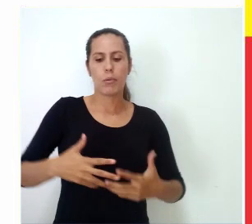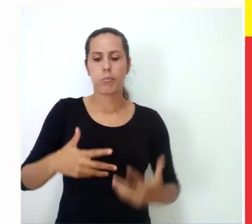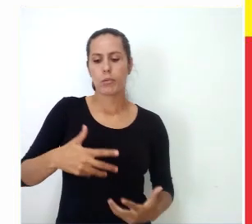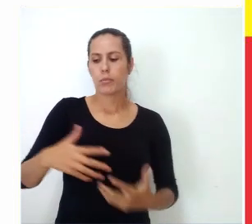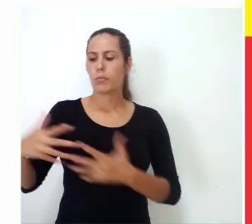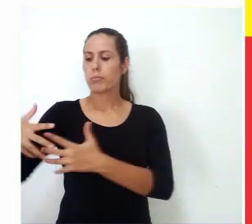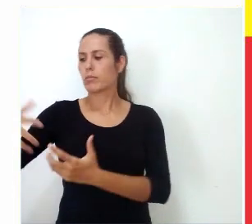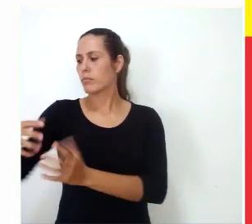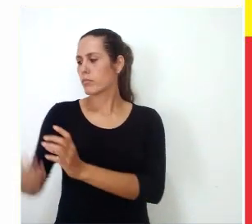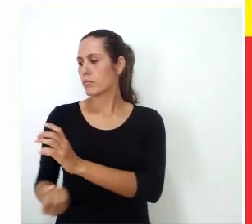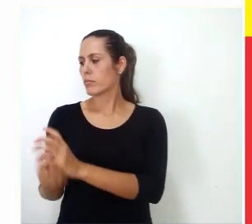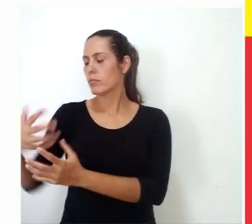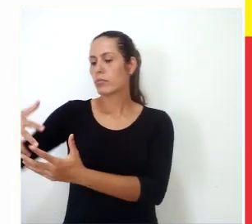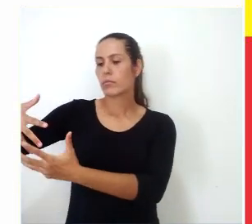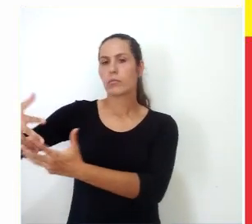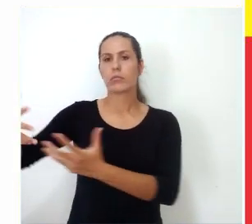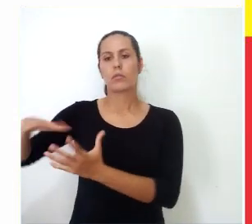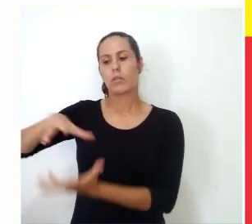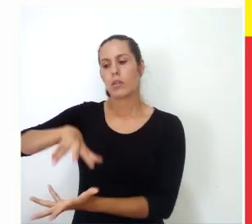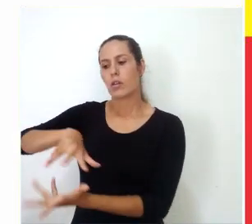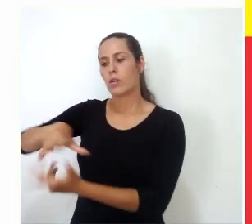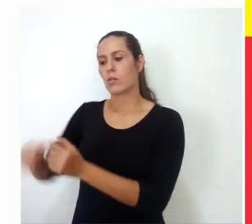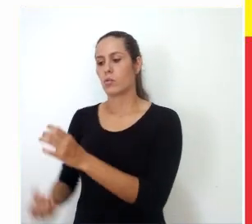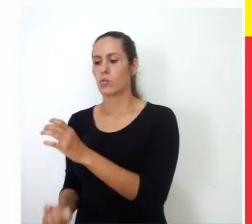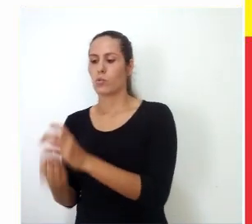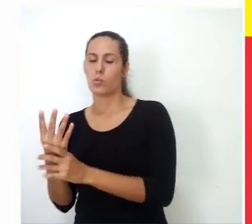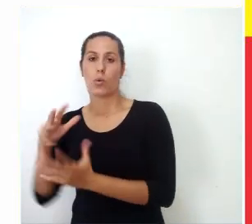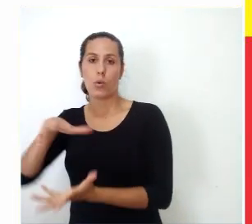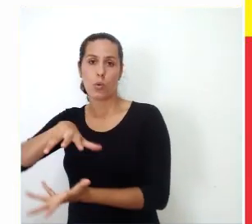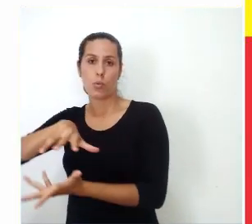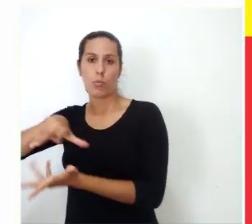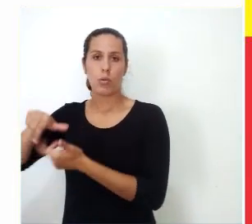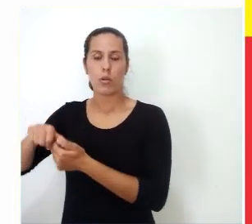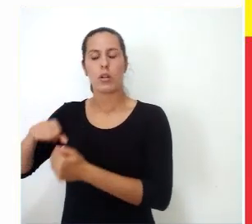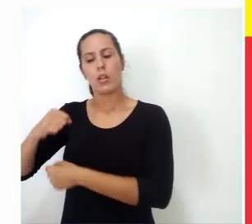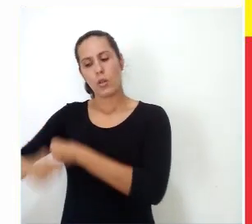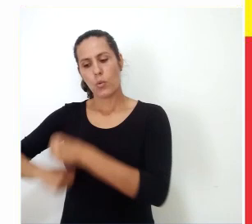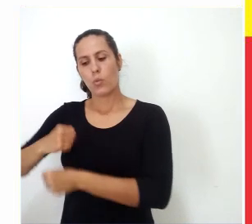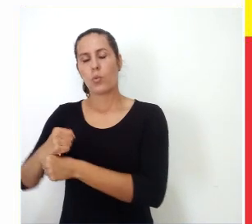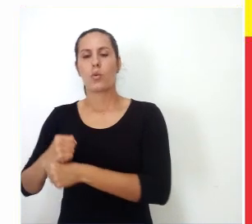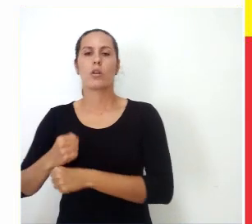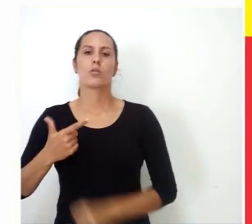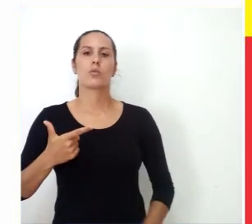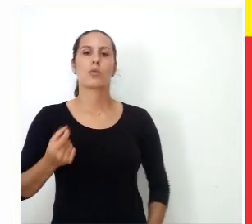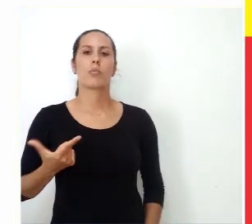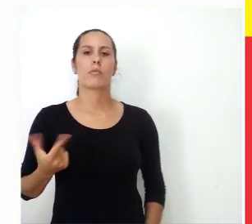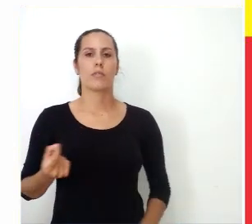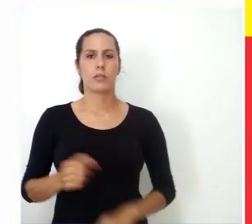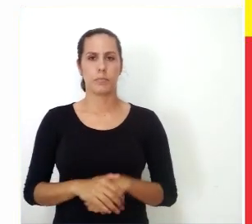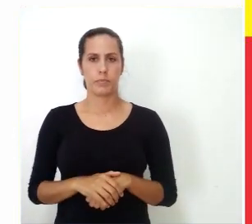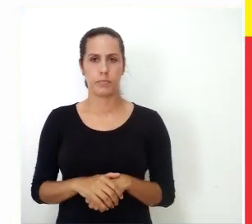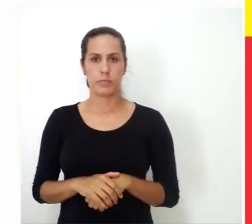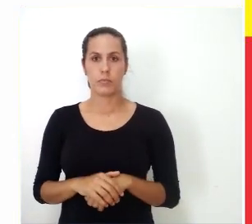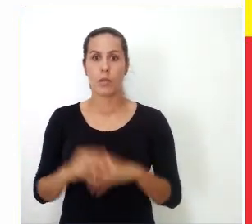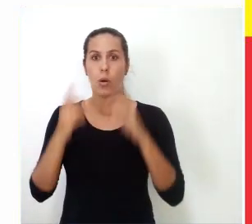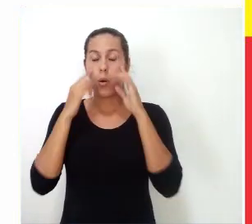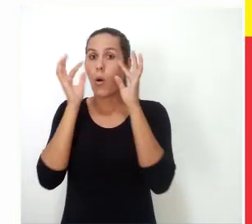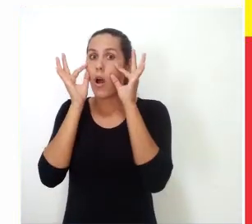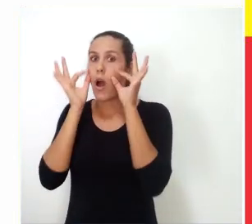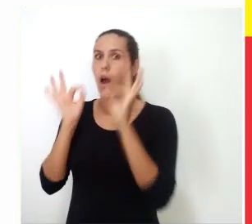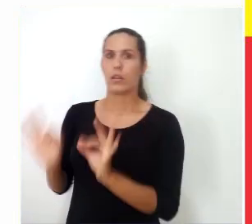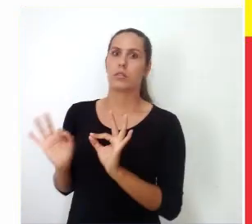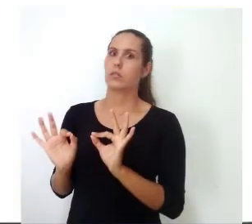se afastando, se fragmentando e dando origem ao nosso planeta